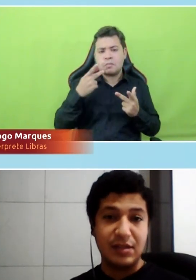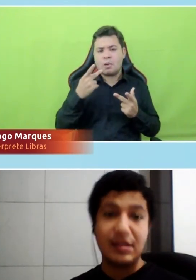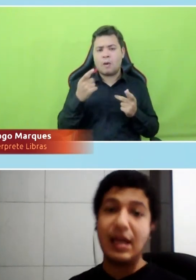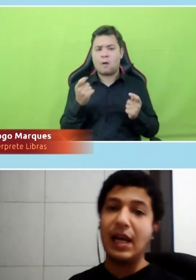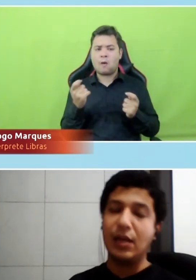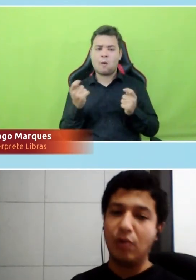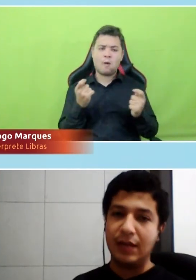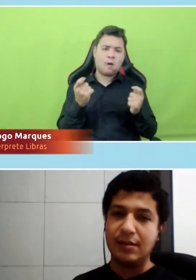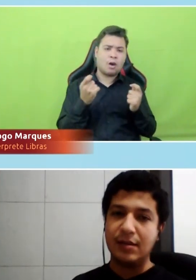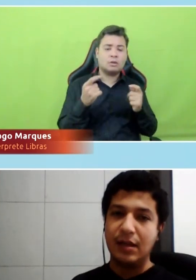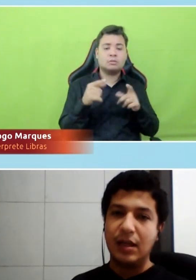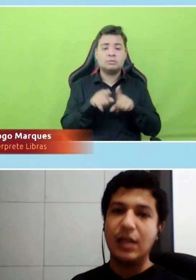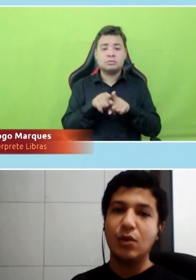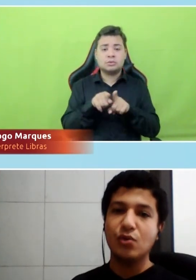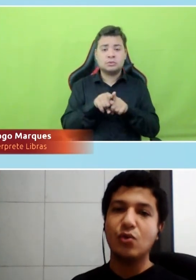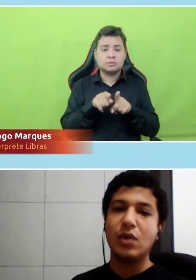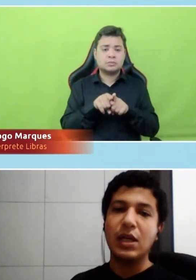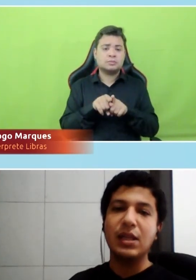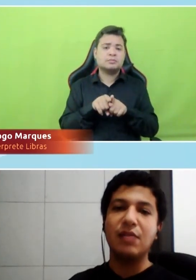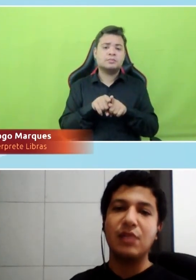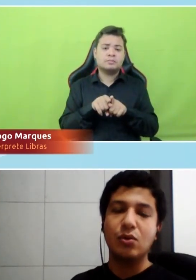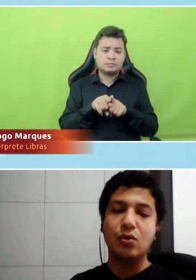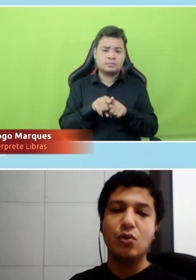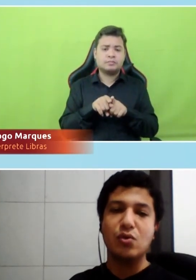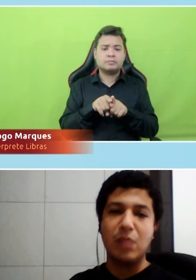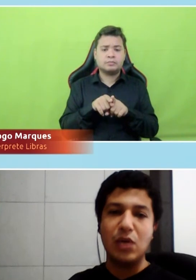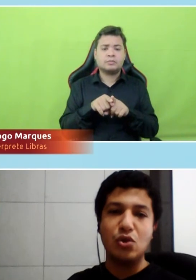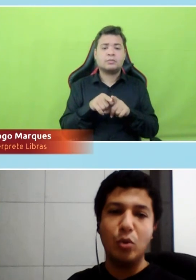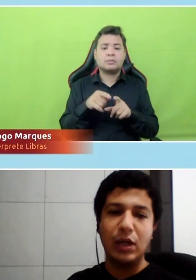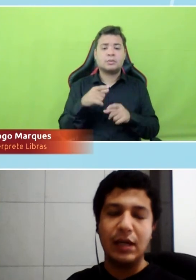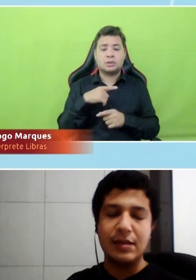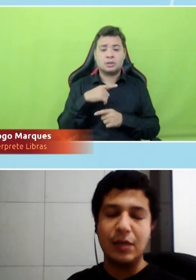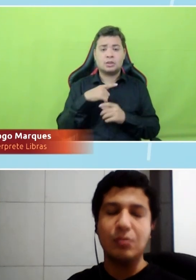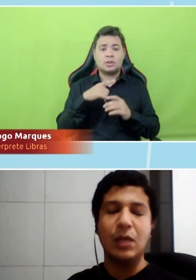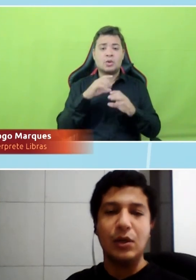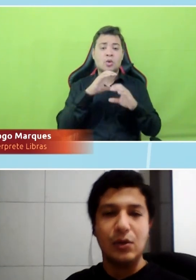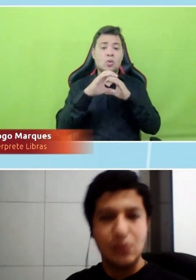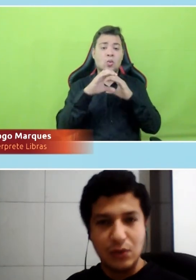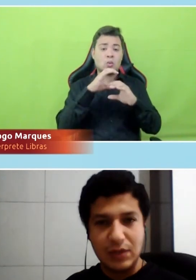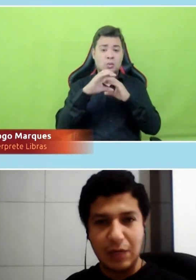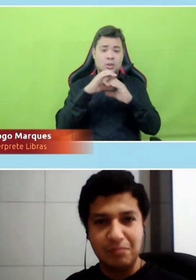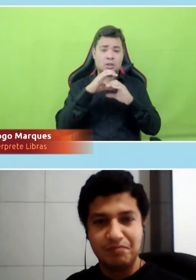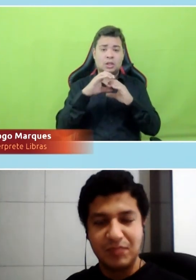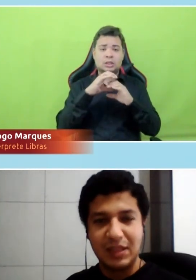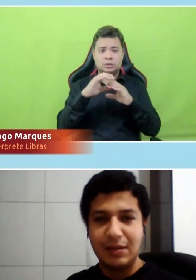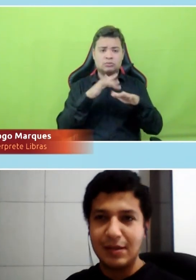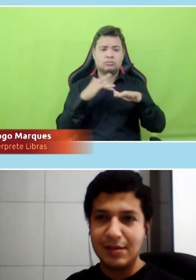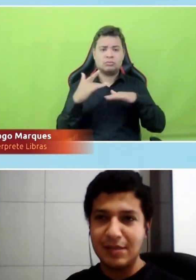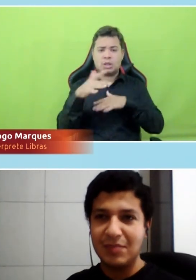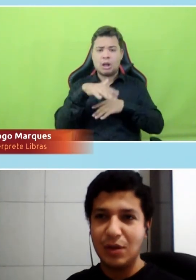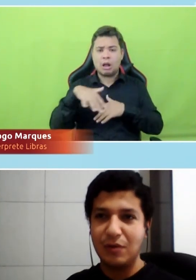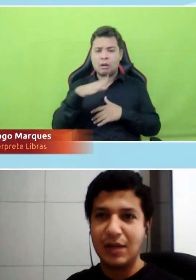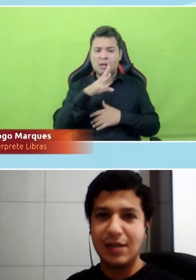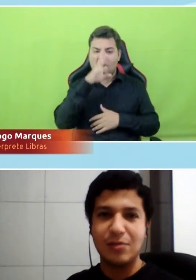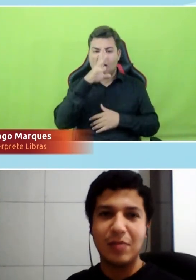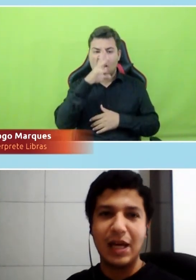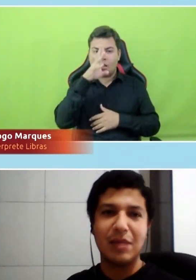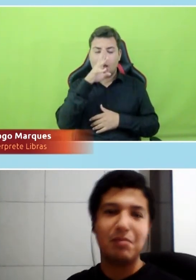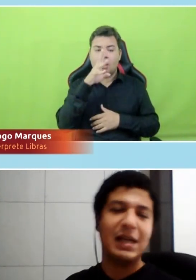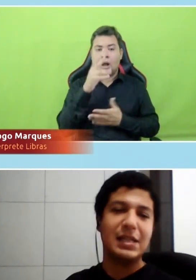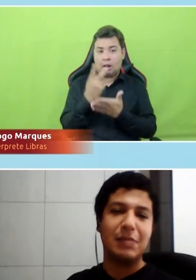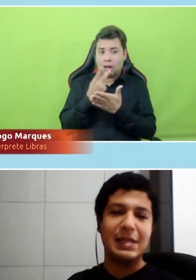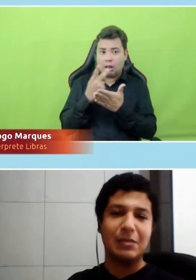fins eleitorais e uso indevido dos meios de comunicação social. E assim, eu finalizo a